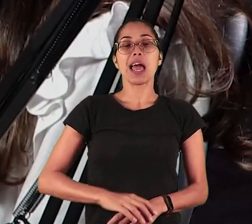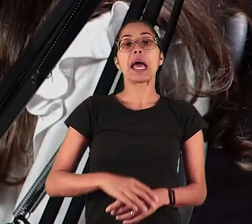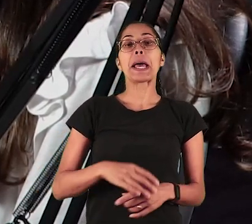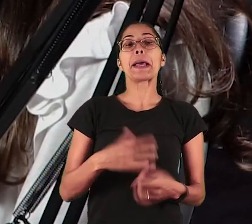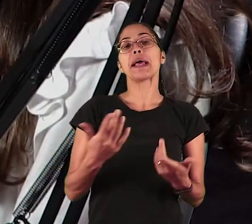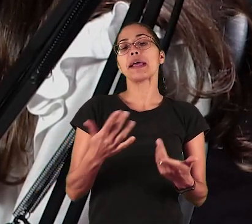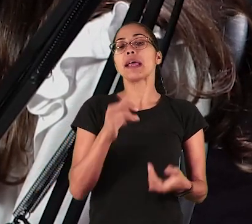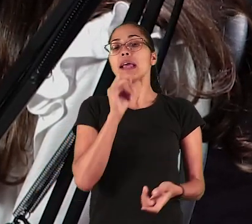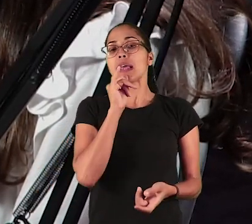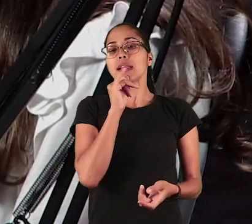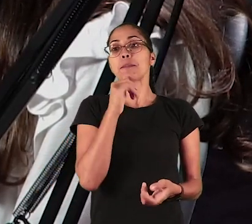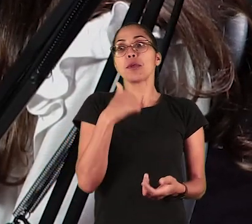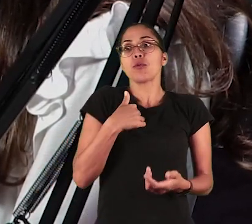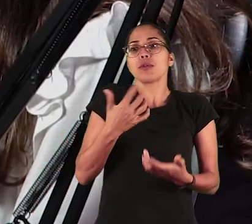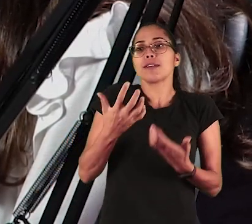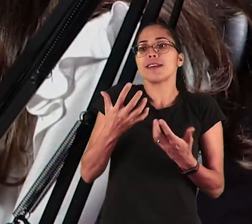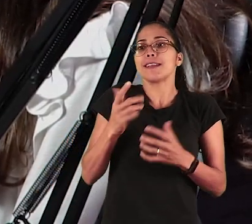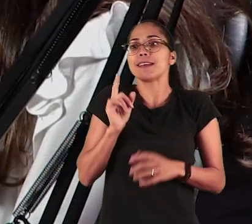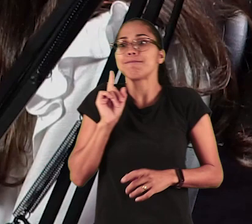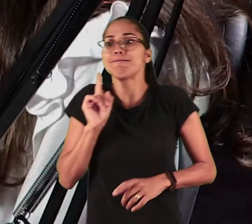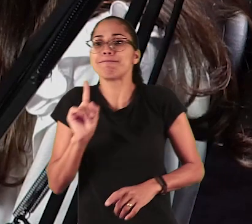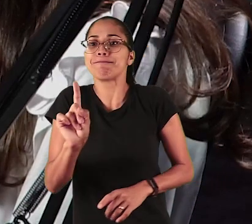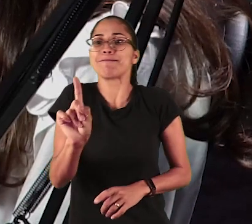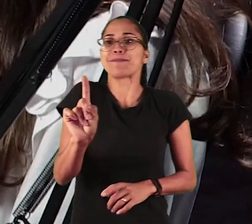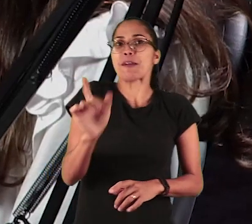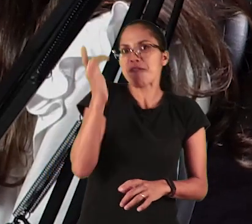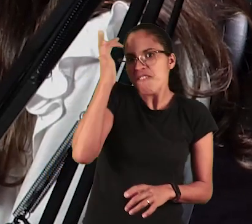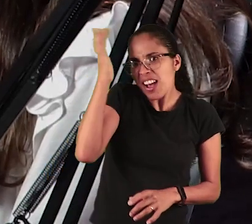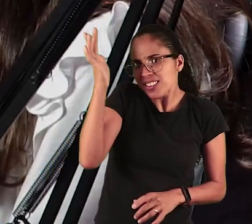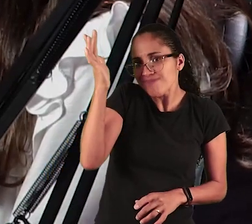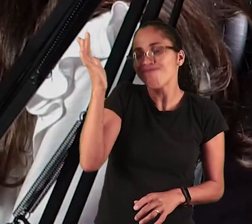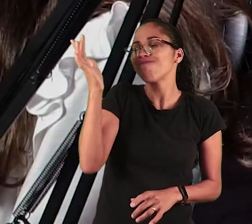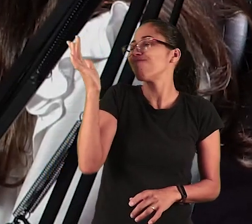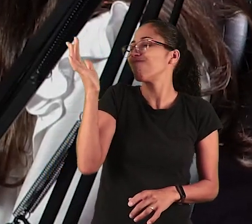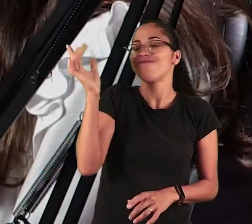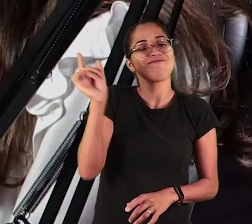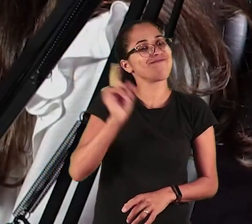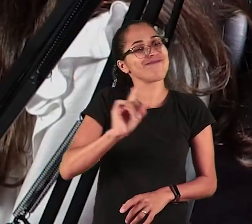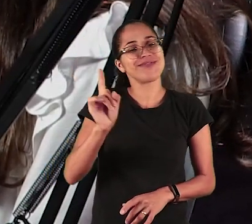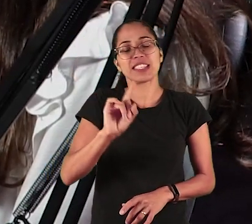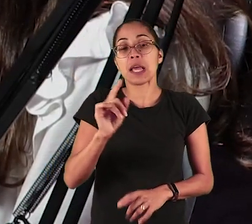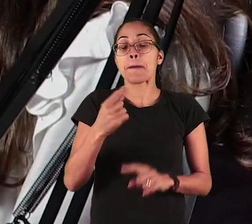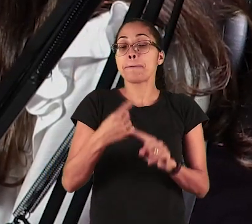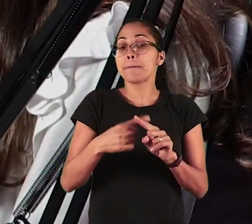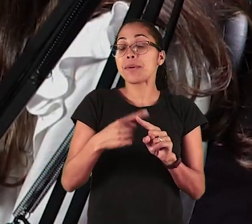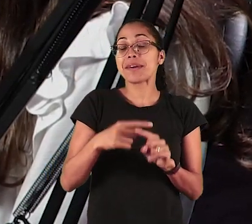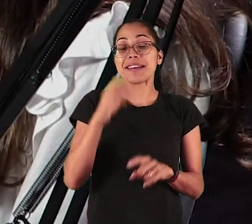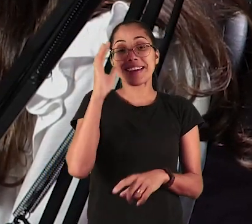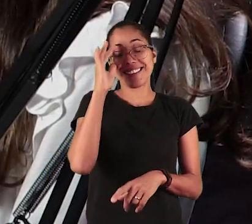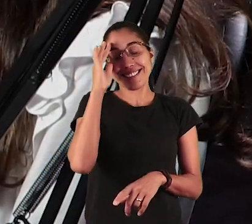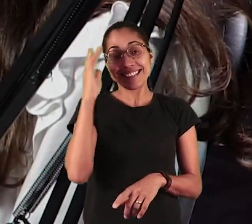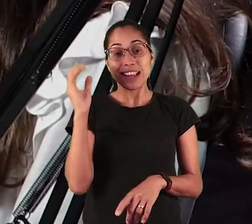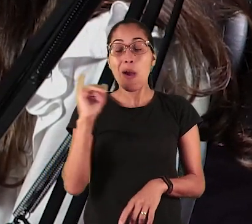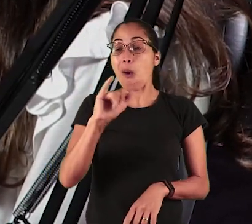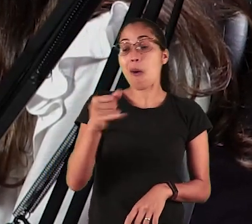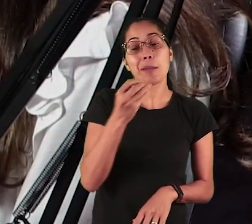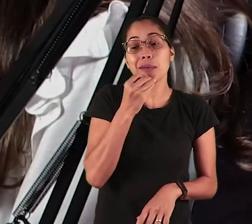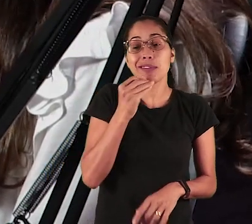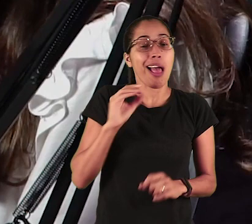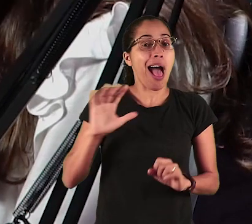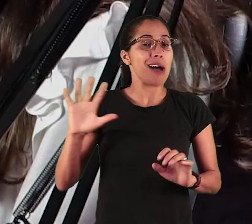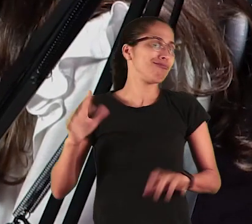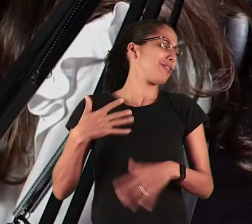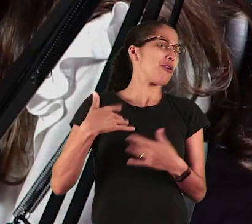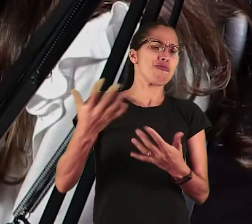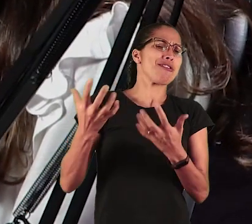muito poucas né então eu queria ter essa exposição não era fácil isso fora né do ambiente HSBC teve essa